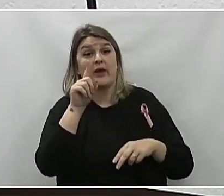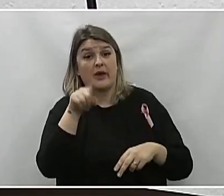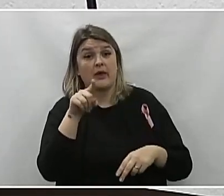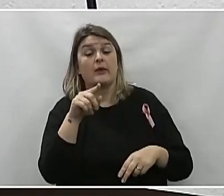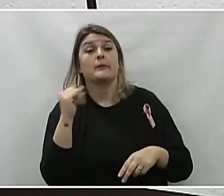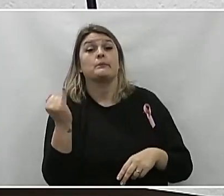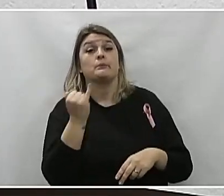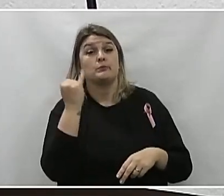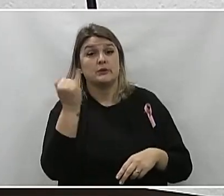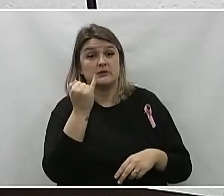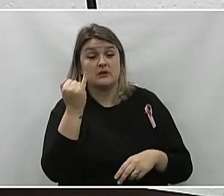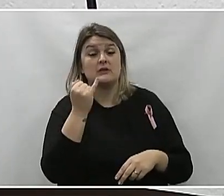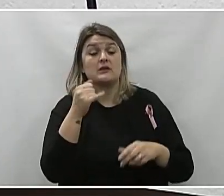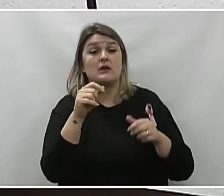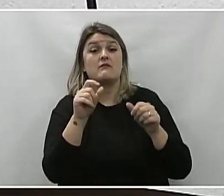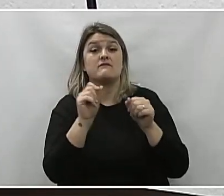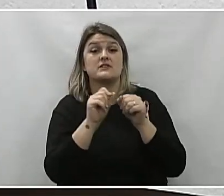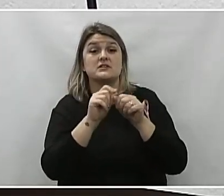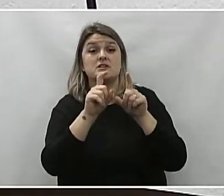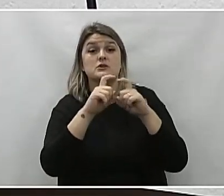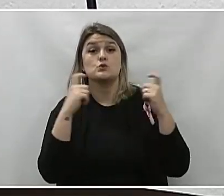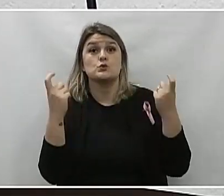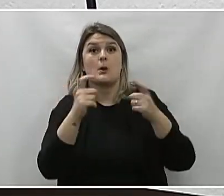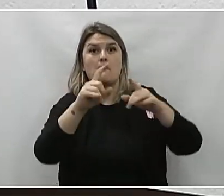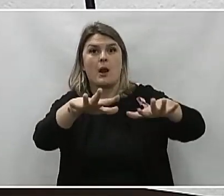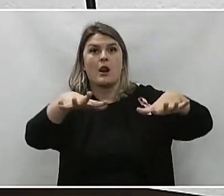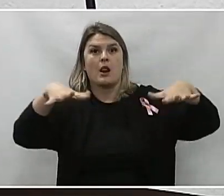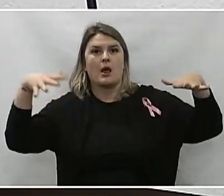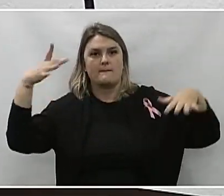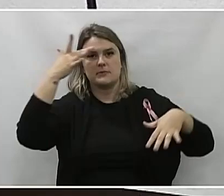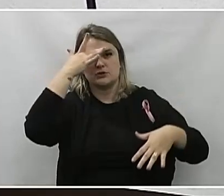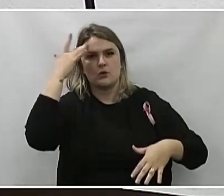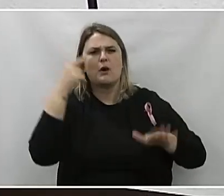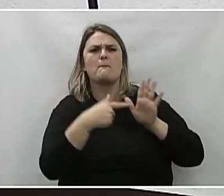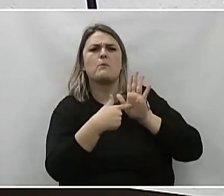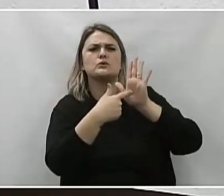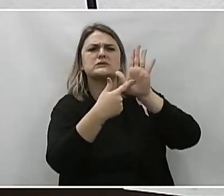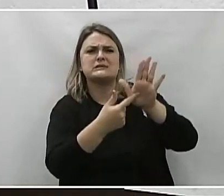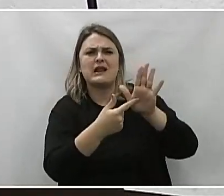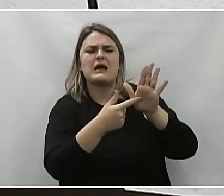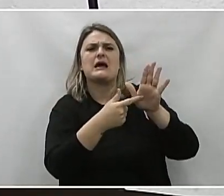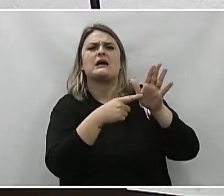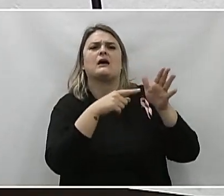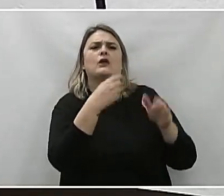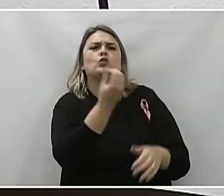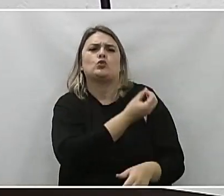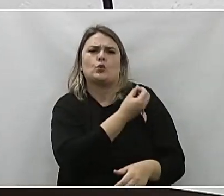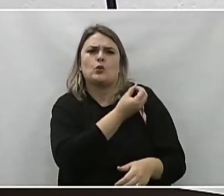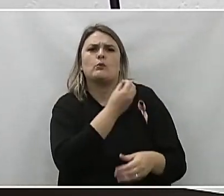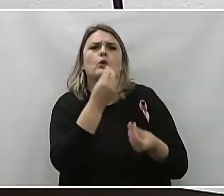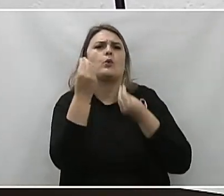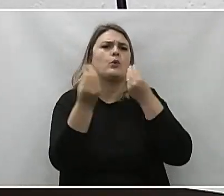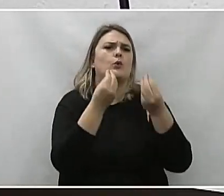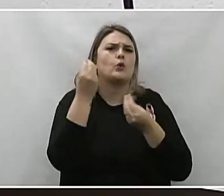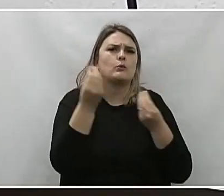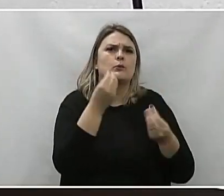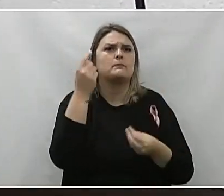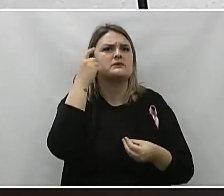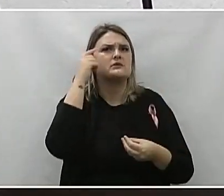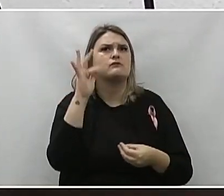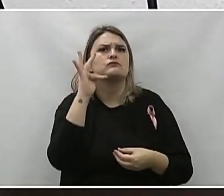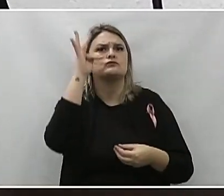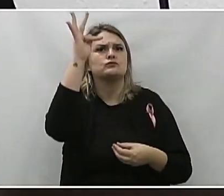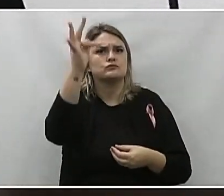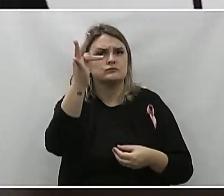importante tão importante uma audiência pública demonstrar os números por buscar as soluções para o futuro